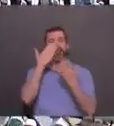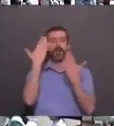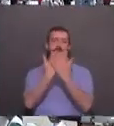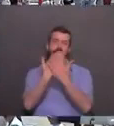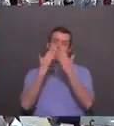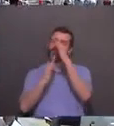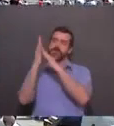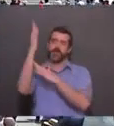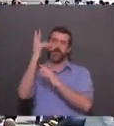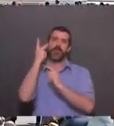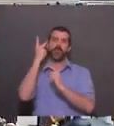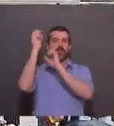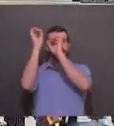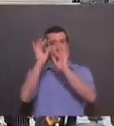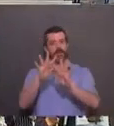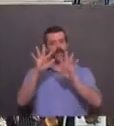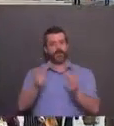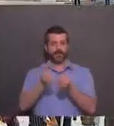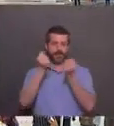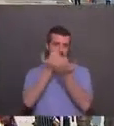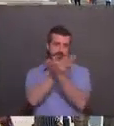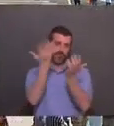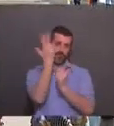vida e salvação eterna.